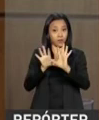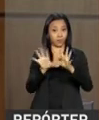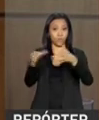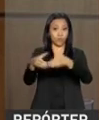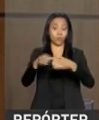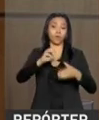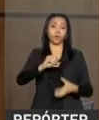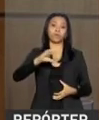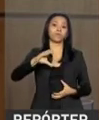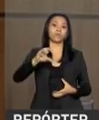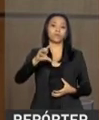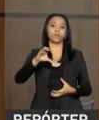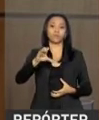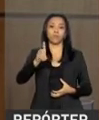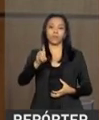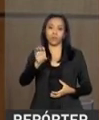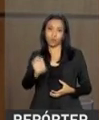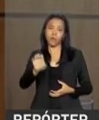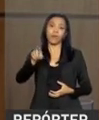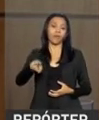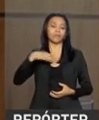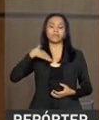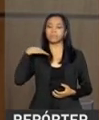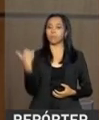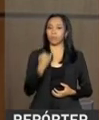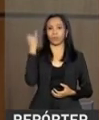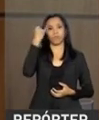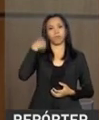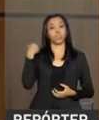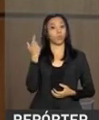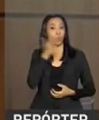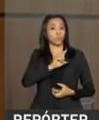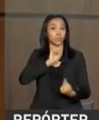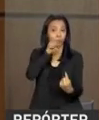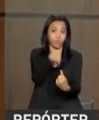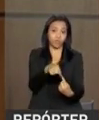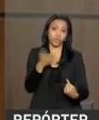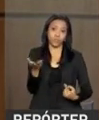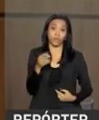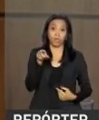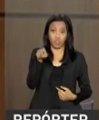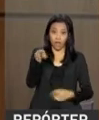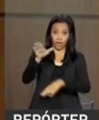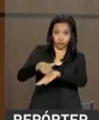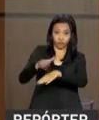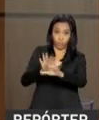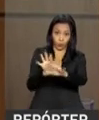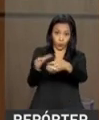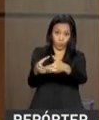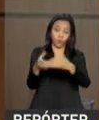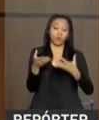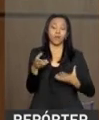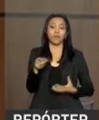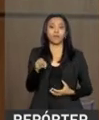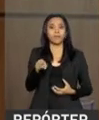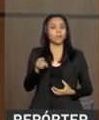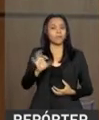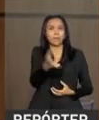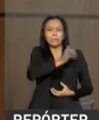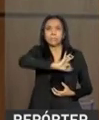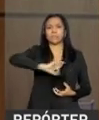grande relevância para alcançarmos esse objetivo. A OCDE oferece um excelente